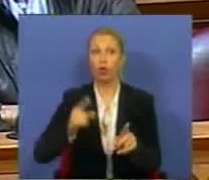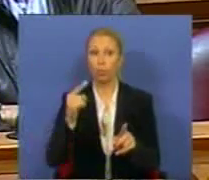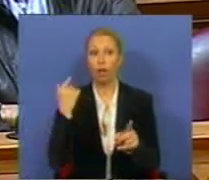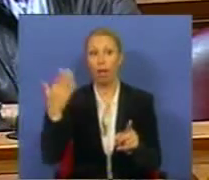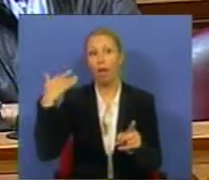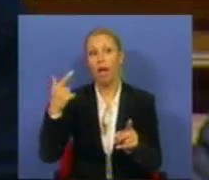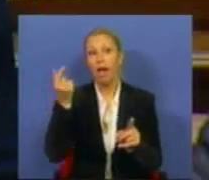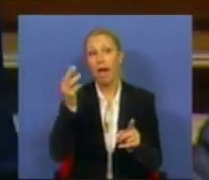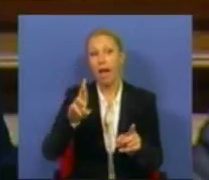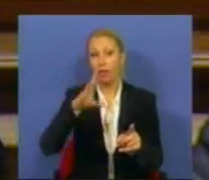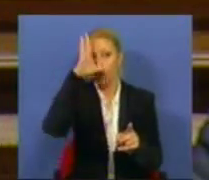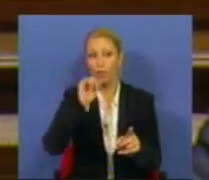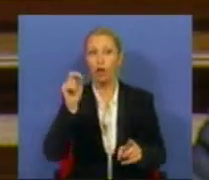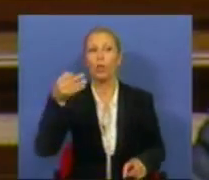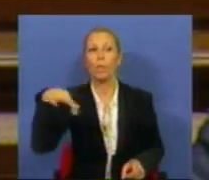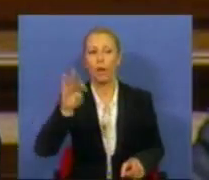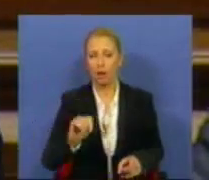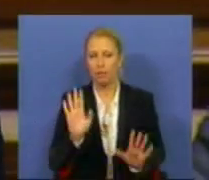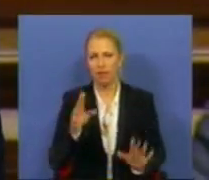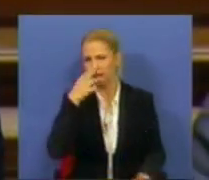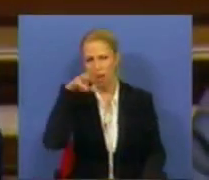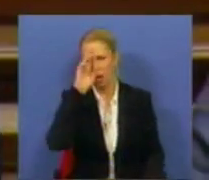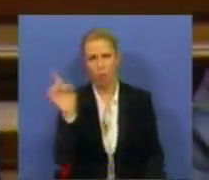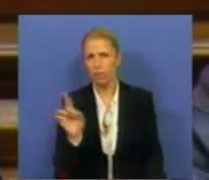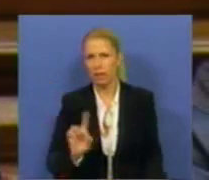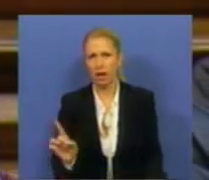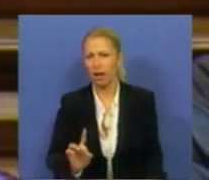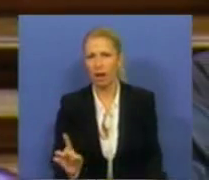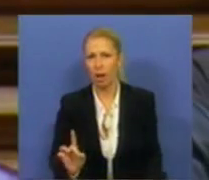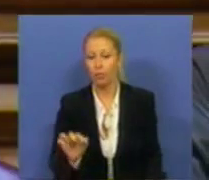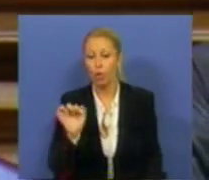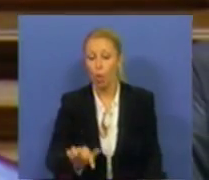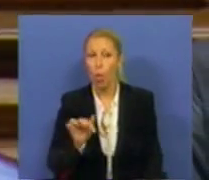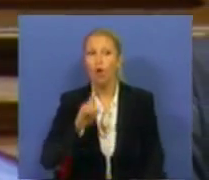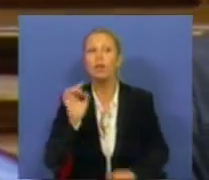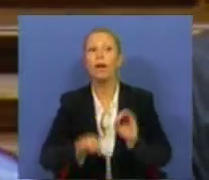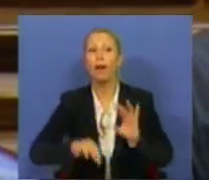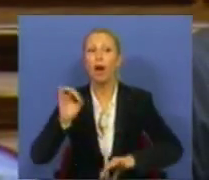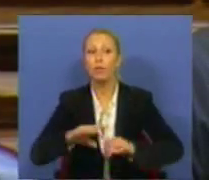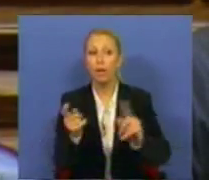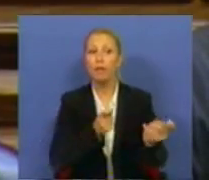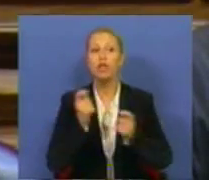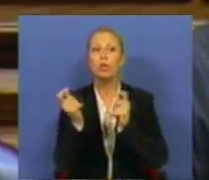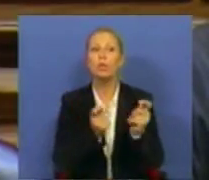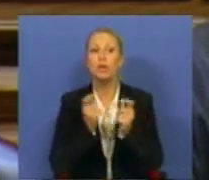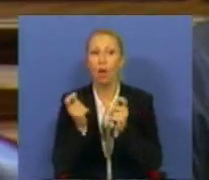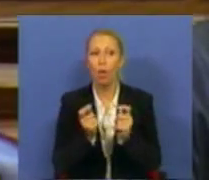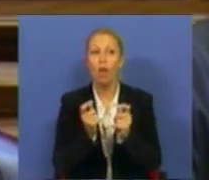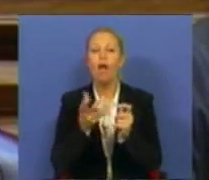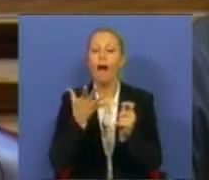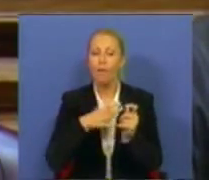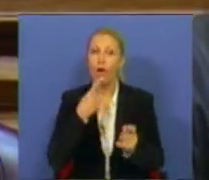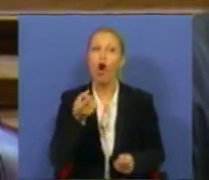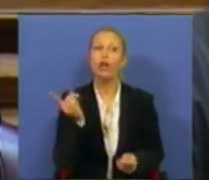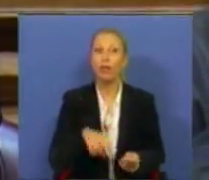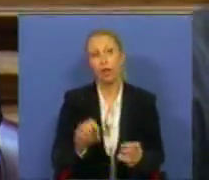Socialista. Não nos enganemos, Srs. Deputados, o que está em causa, o que está hoje em discussão, é a reposição